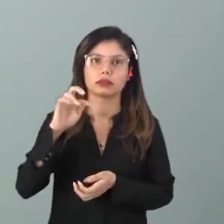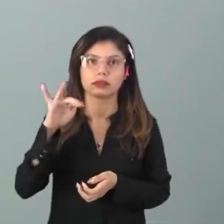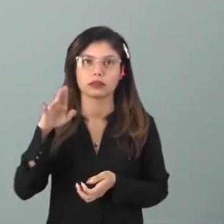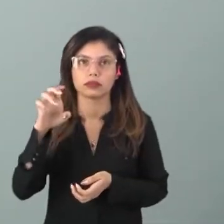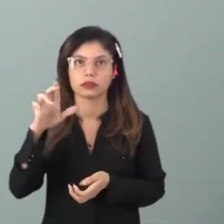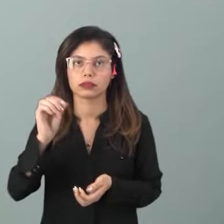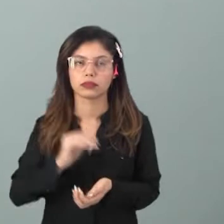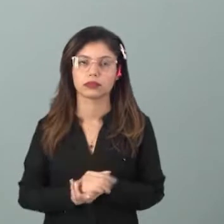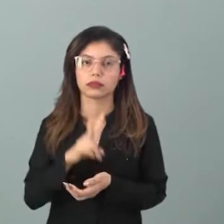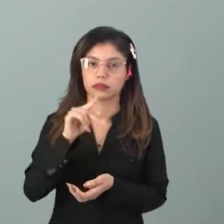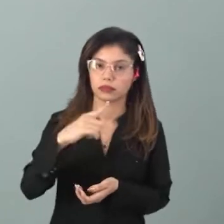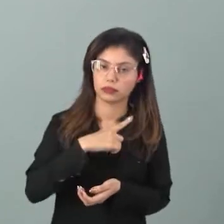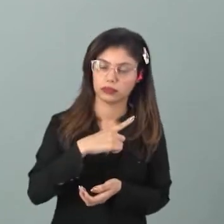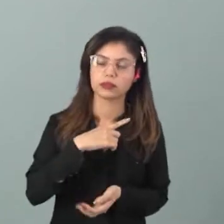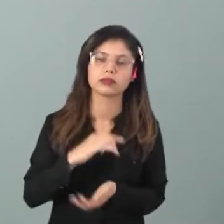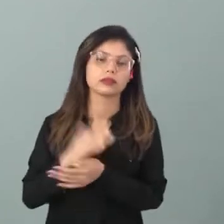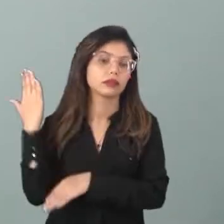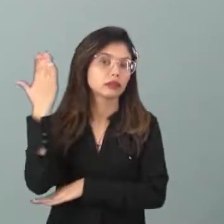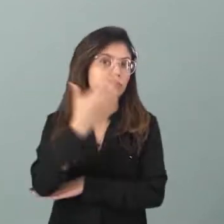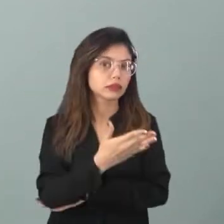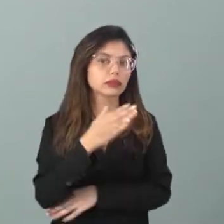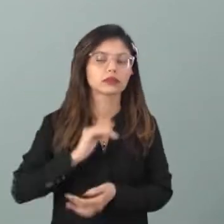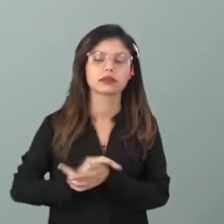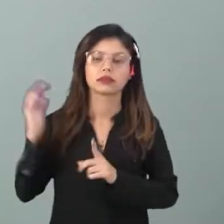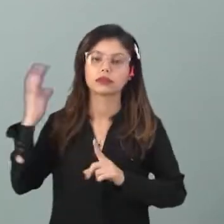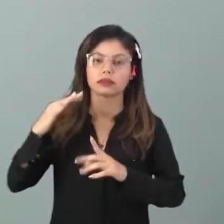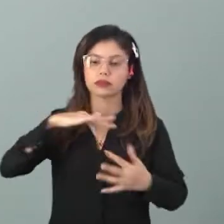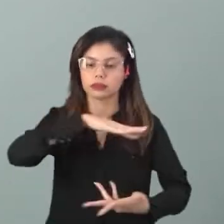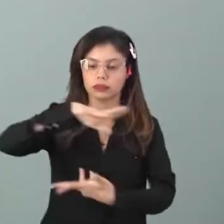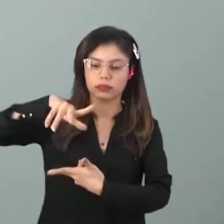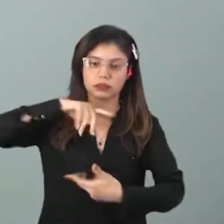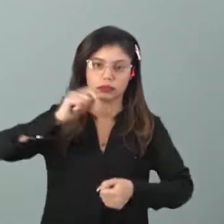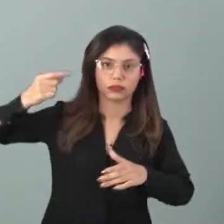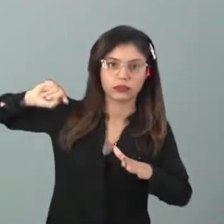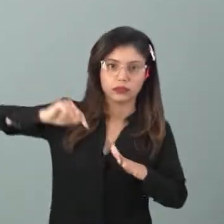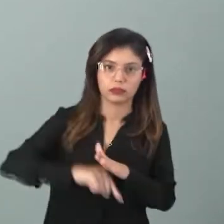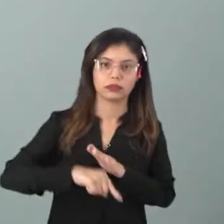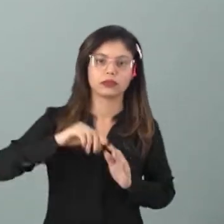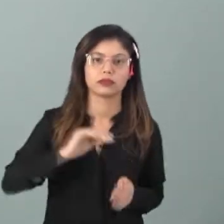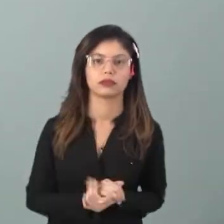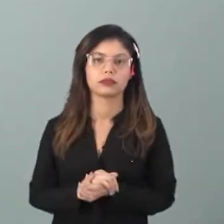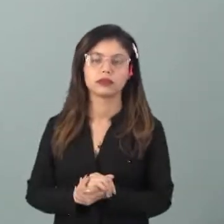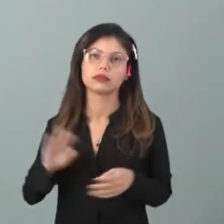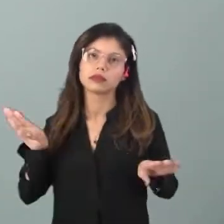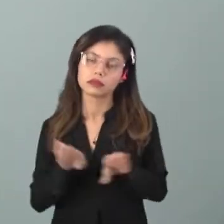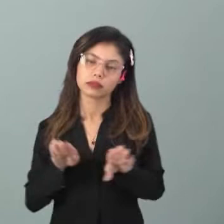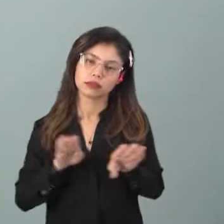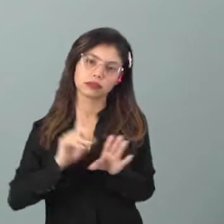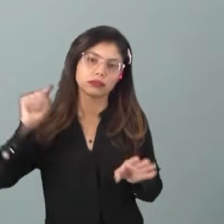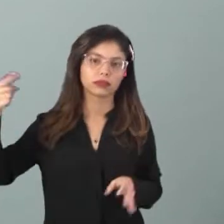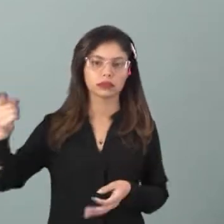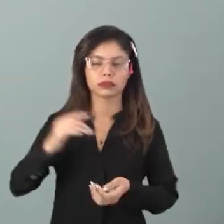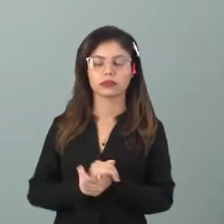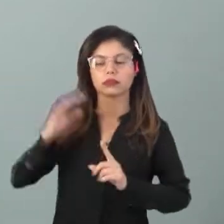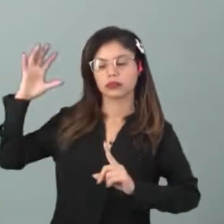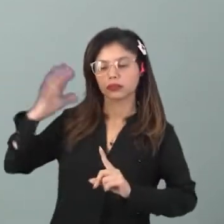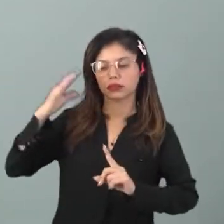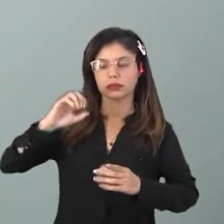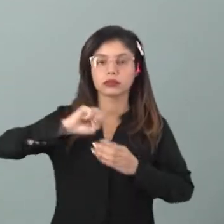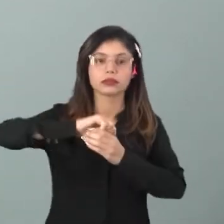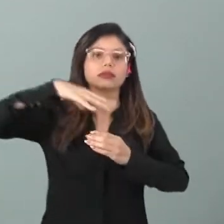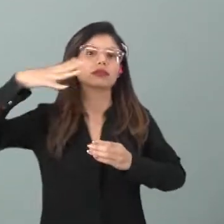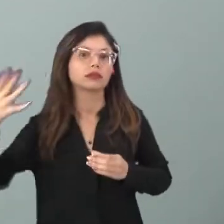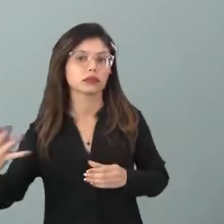entre os agentes que vão estar diretamente influenciando sobre a Terra de uma forma interna, e também aqueles que vão estar influenciando de uma